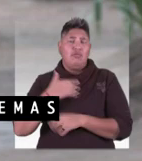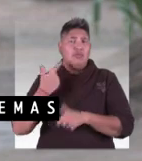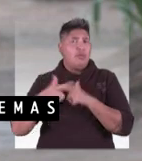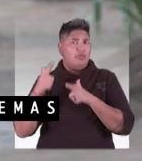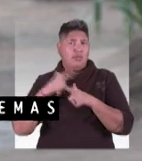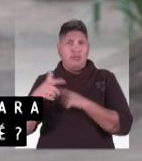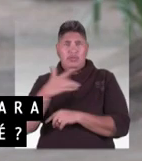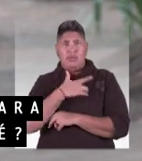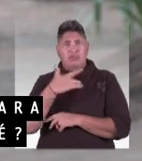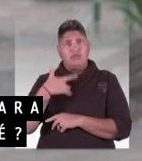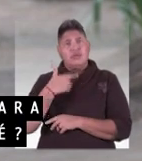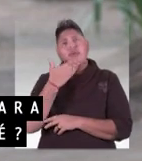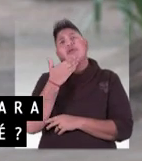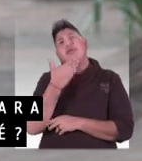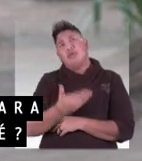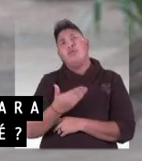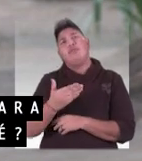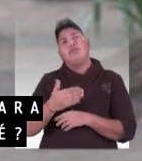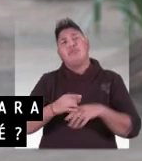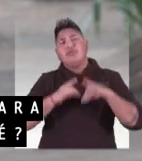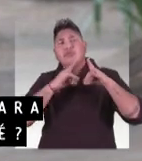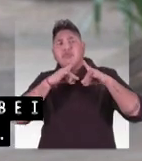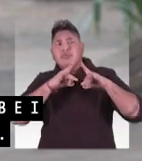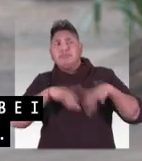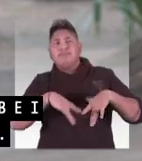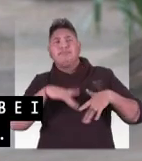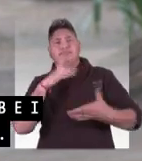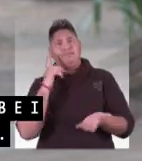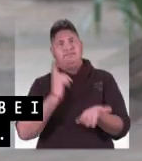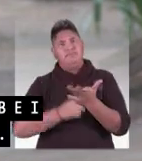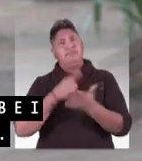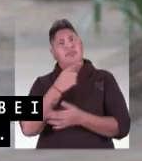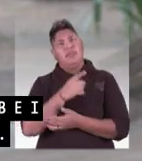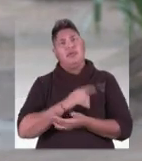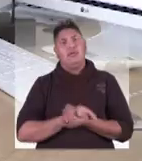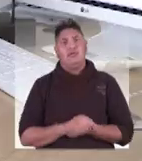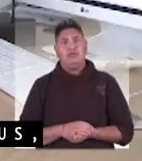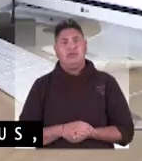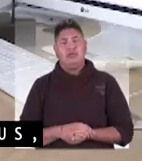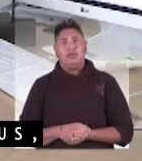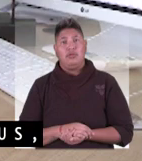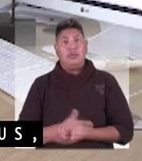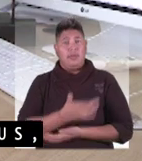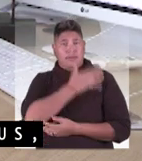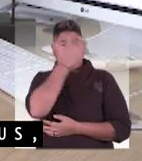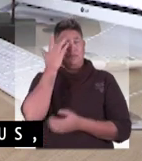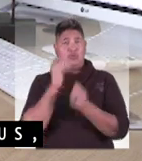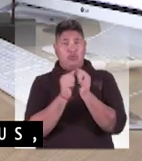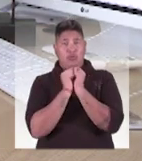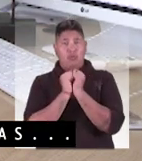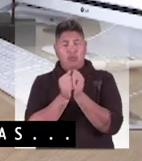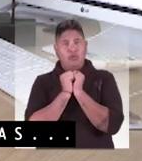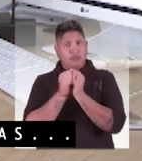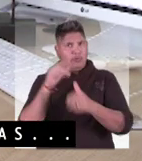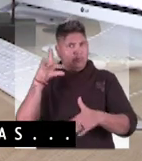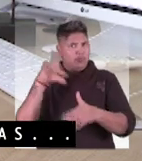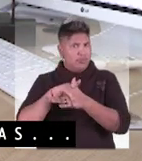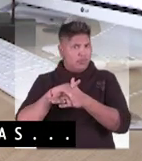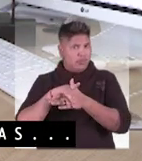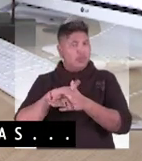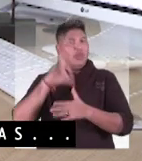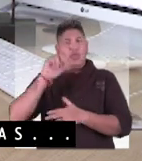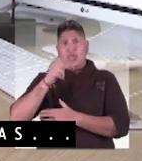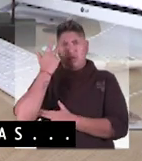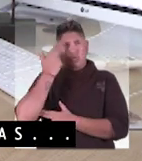saúde mesmo. Eu acabei pedindo para sair da empresa, né? Fiz um acordo e acabei saindo da empresa. As pessoas que convivem com vírus, elas são